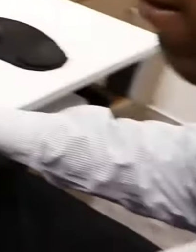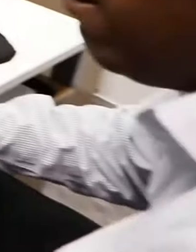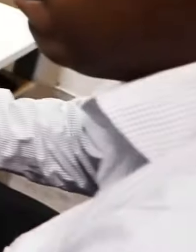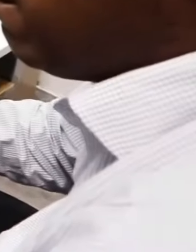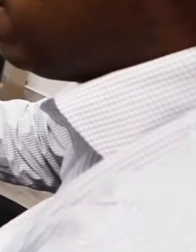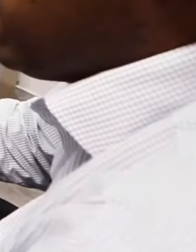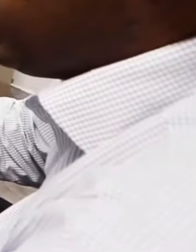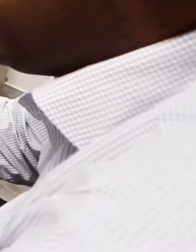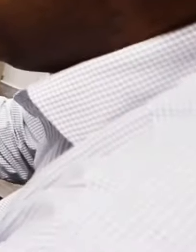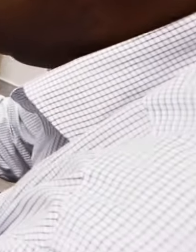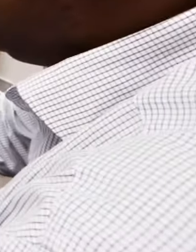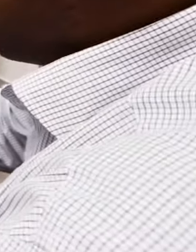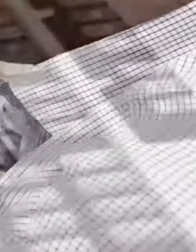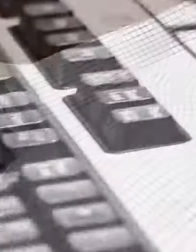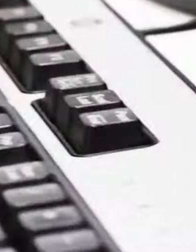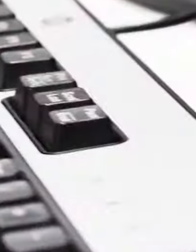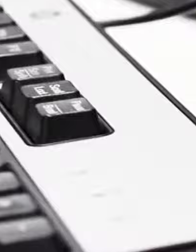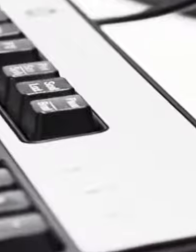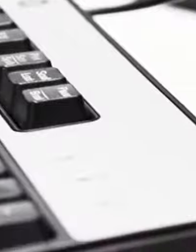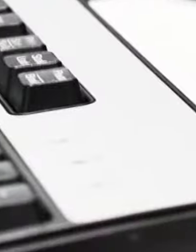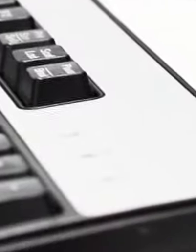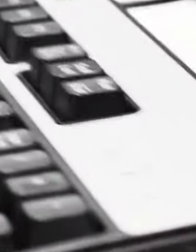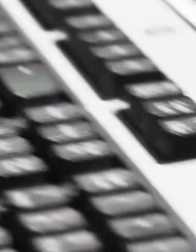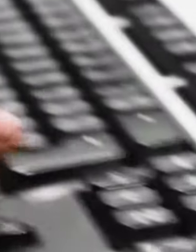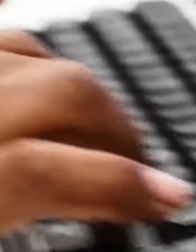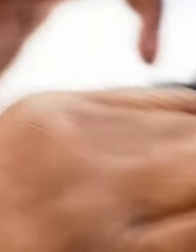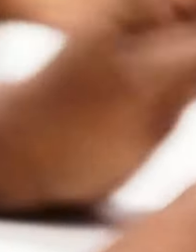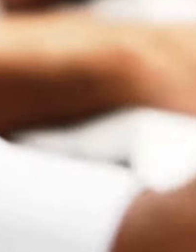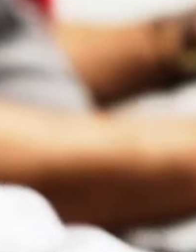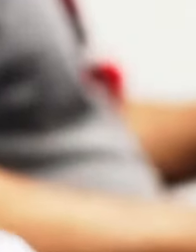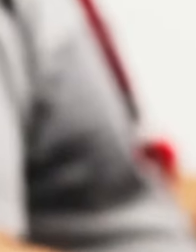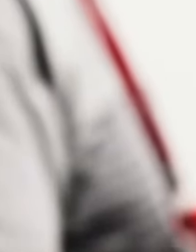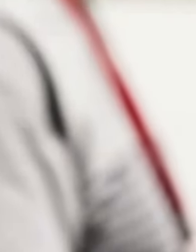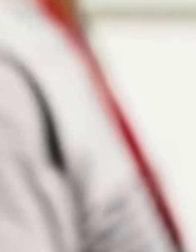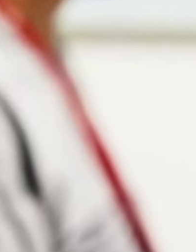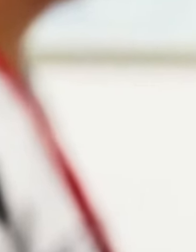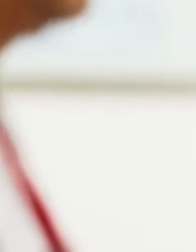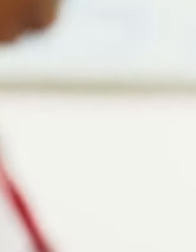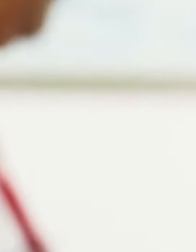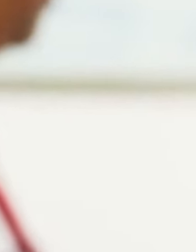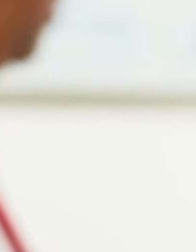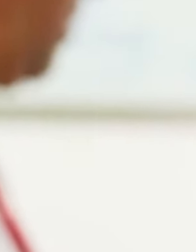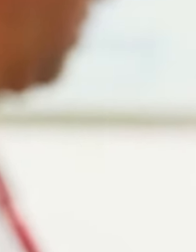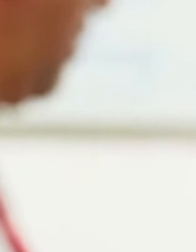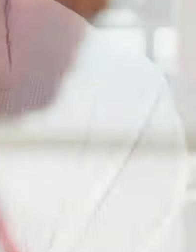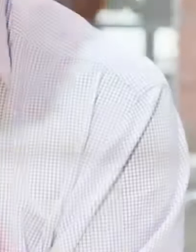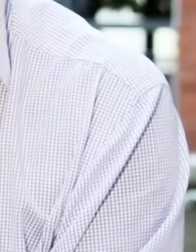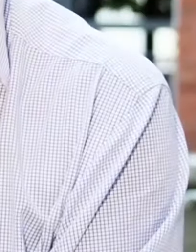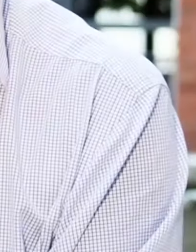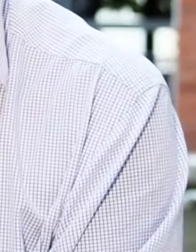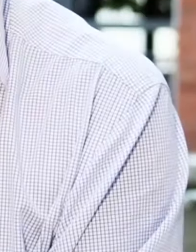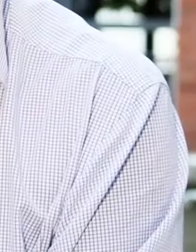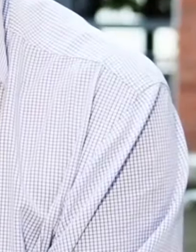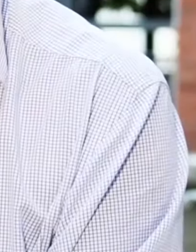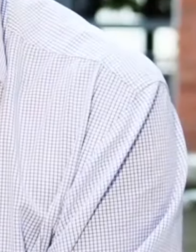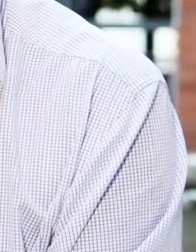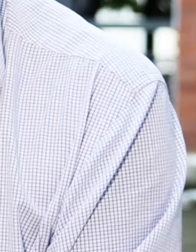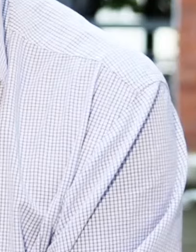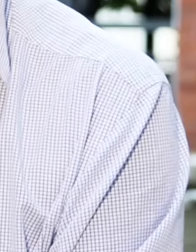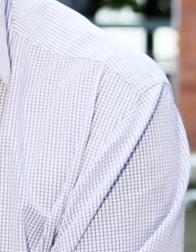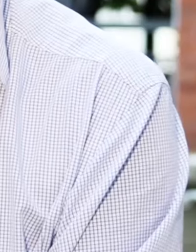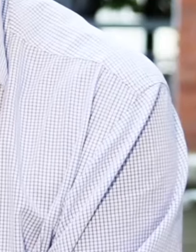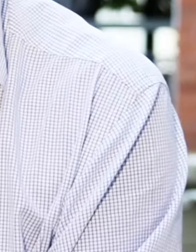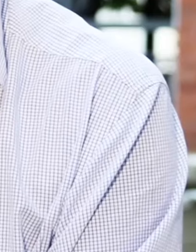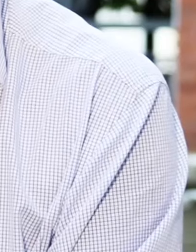profissional cristão, um discípulo de Jesus. Todos nós cremos em alguma coisa. Eu prefiro crer em um